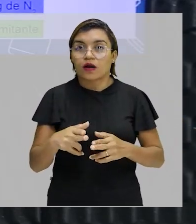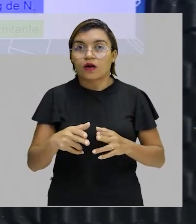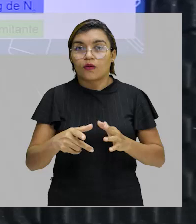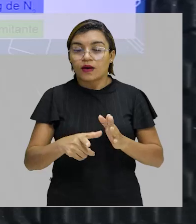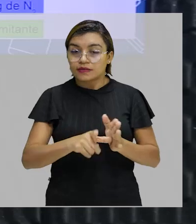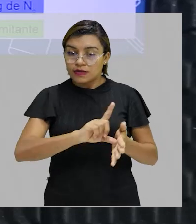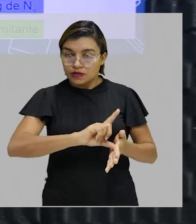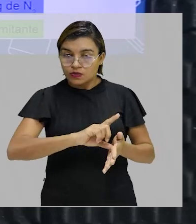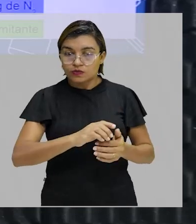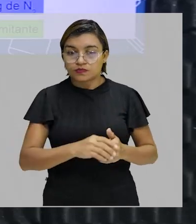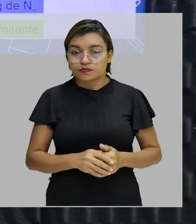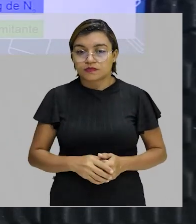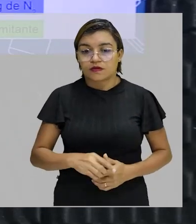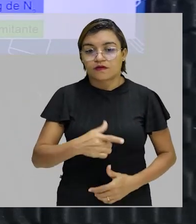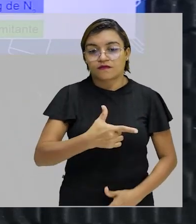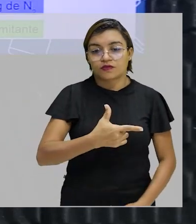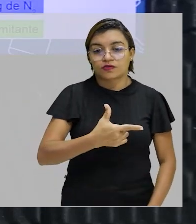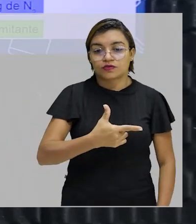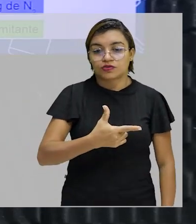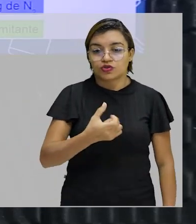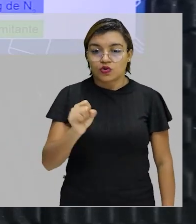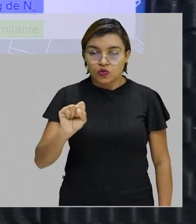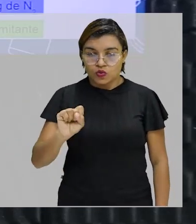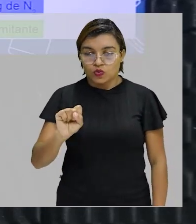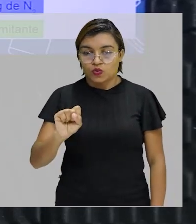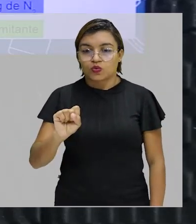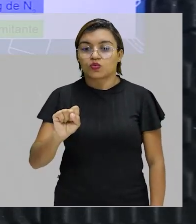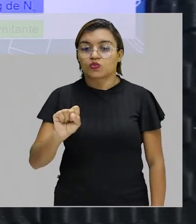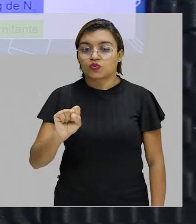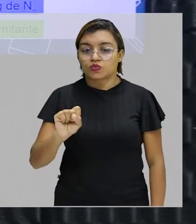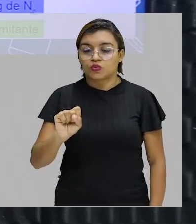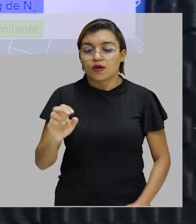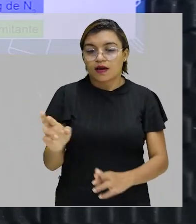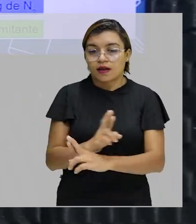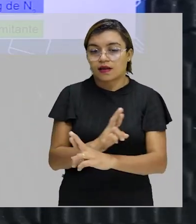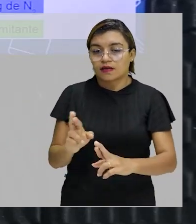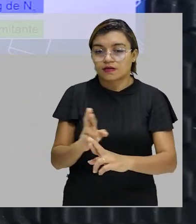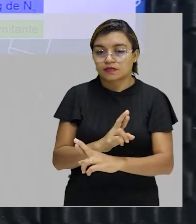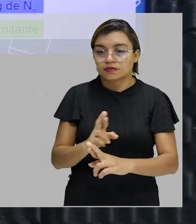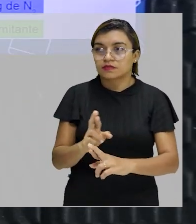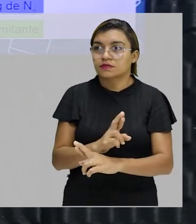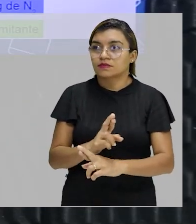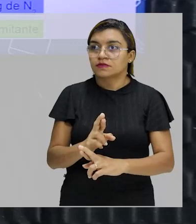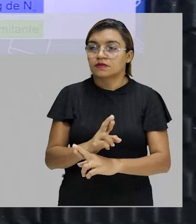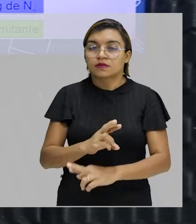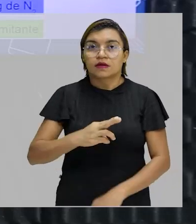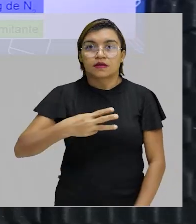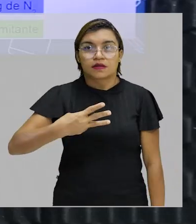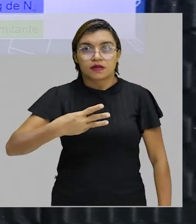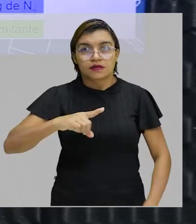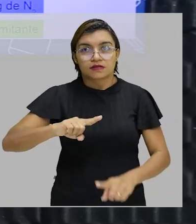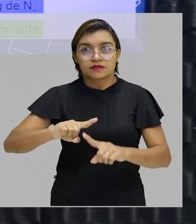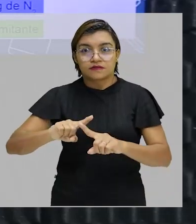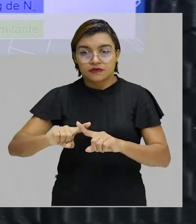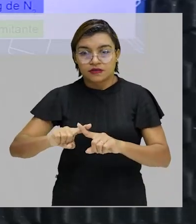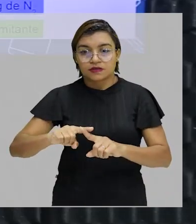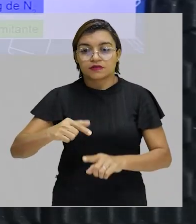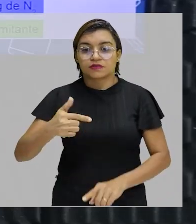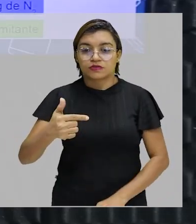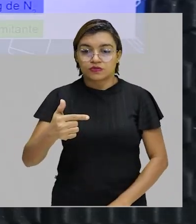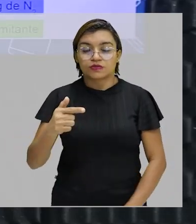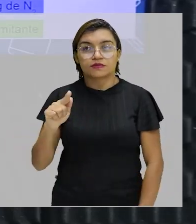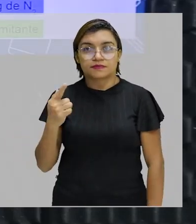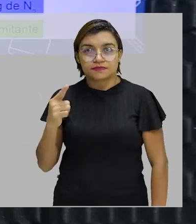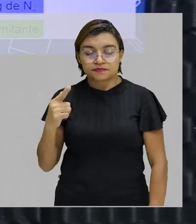anterior, 28 vai estar relacionado com 3 vezes 2 gramas do